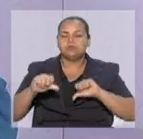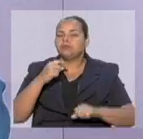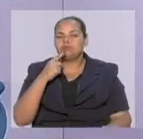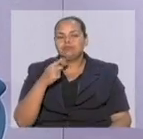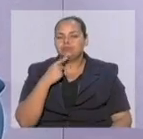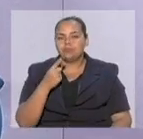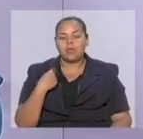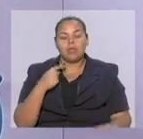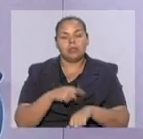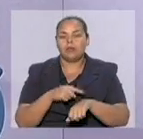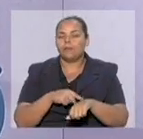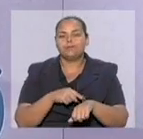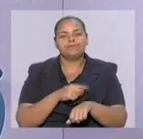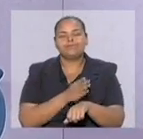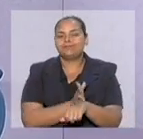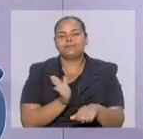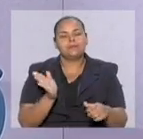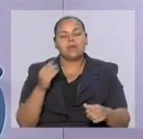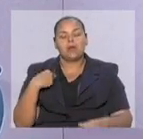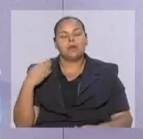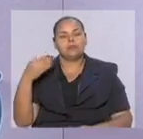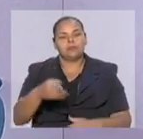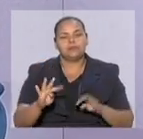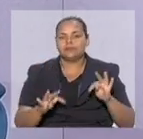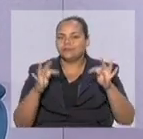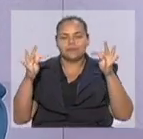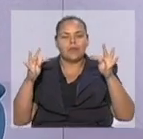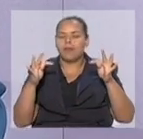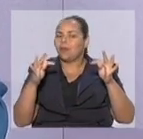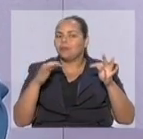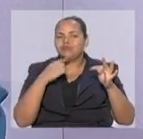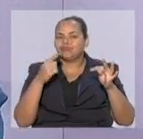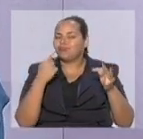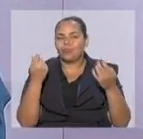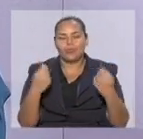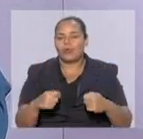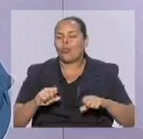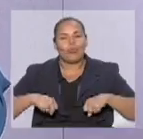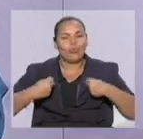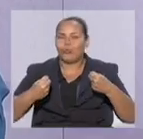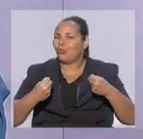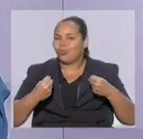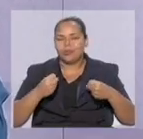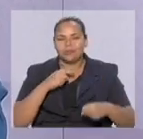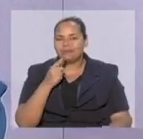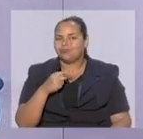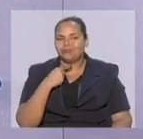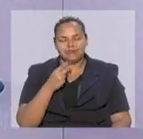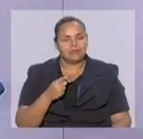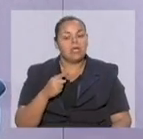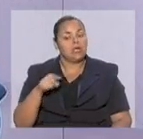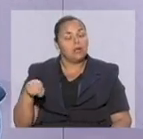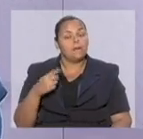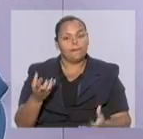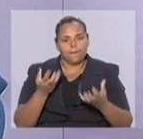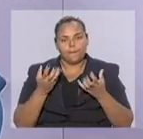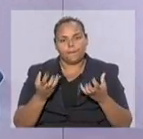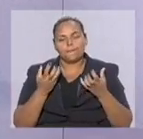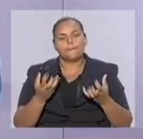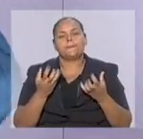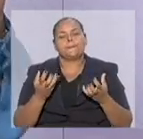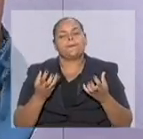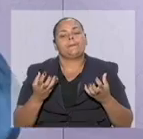tempo. Quando ele chega, ele vai ser tratado, mas ele não tem mais possibilidade de cura. E o que a gente